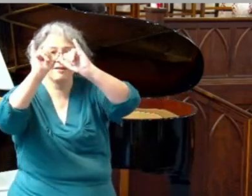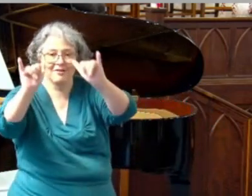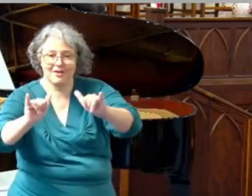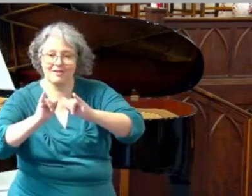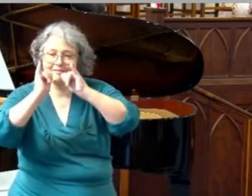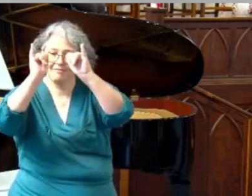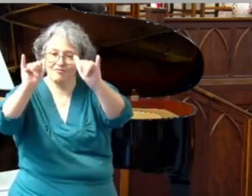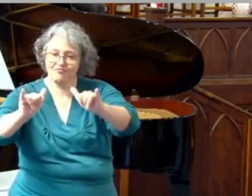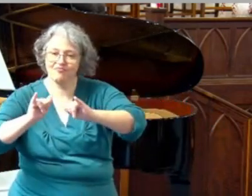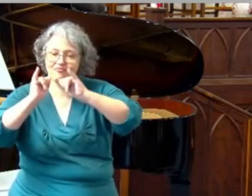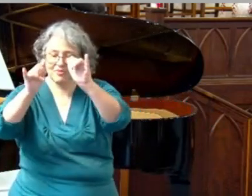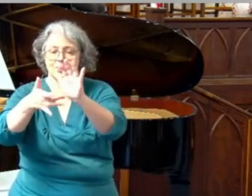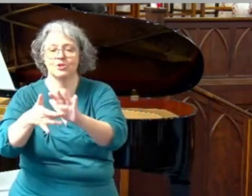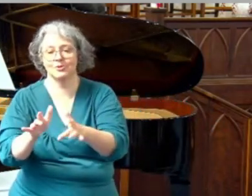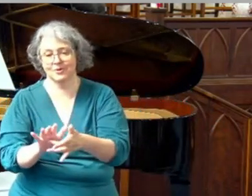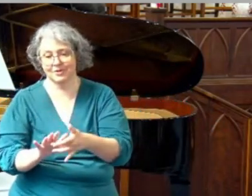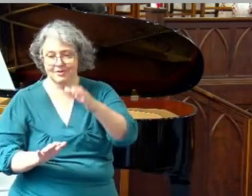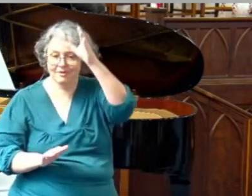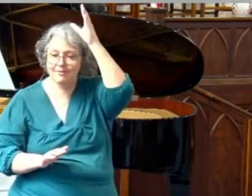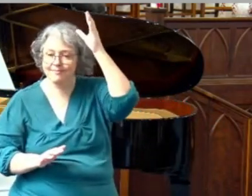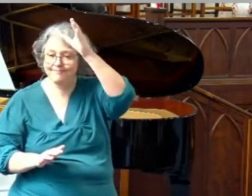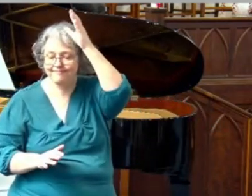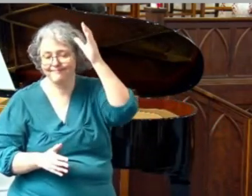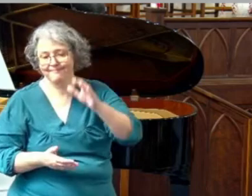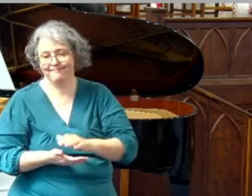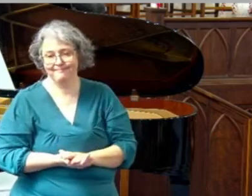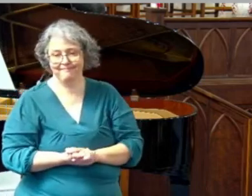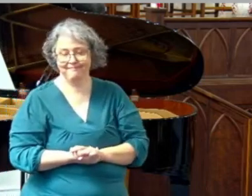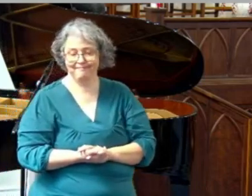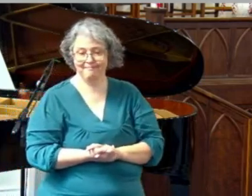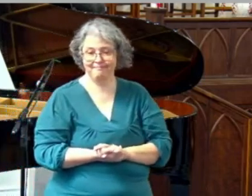Monte, para o ensino de Jesus Cristo.